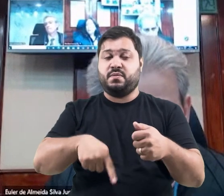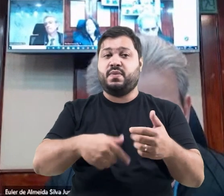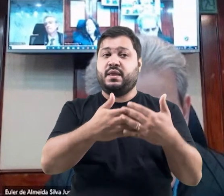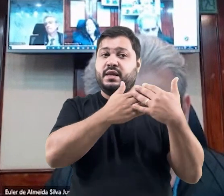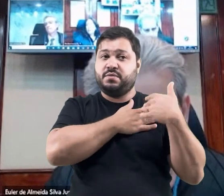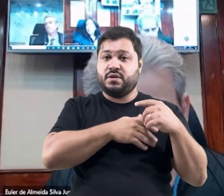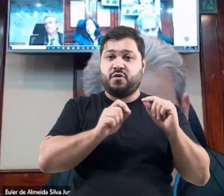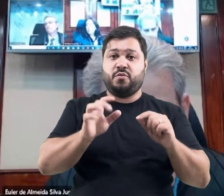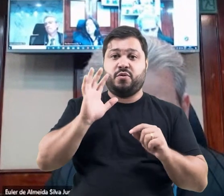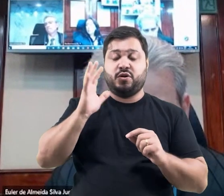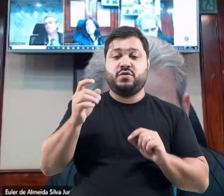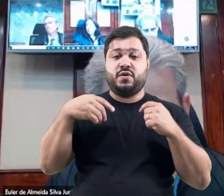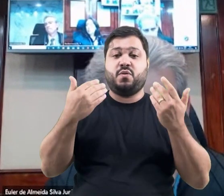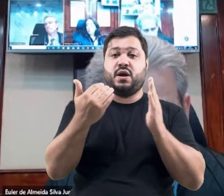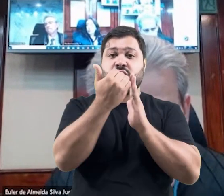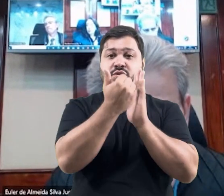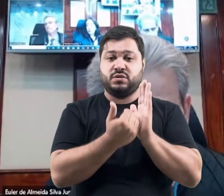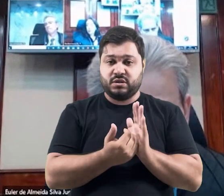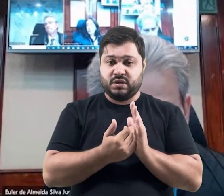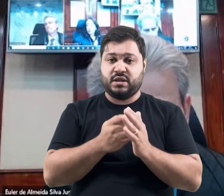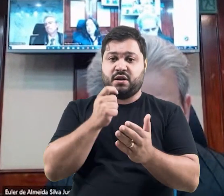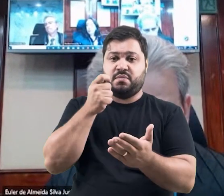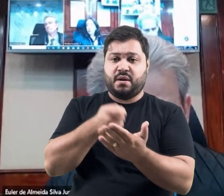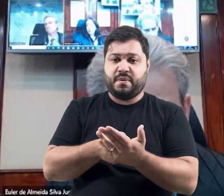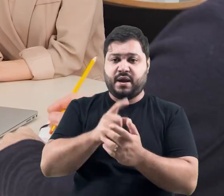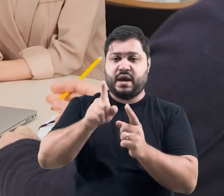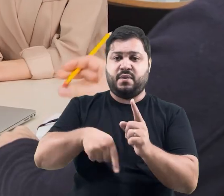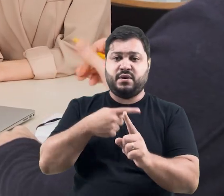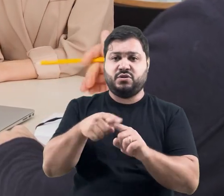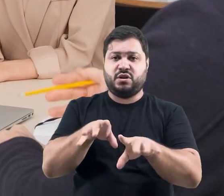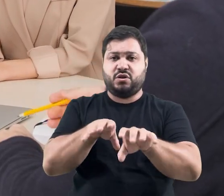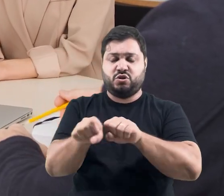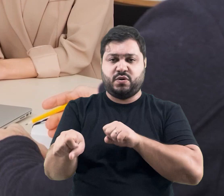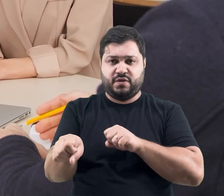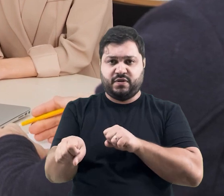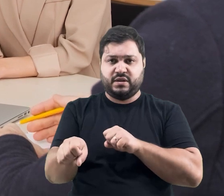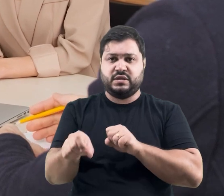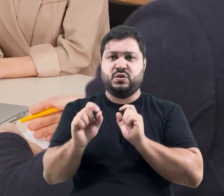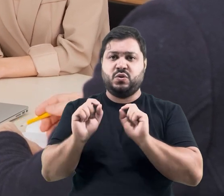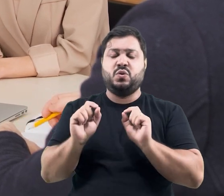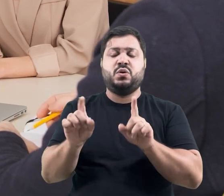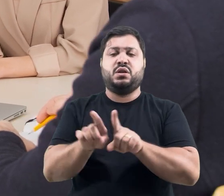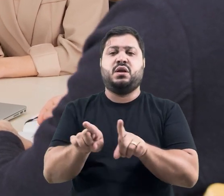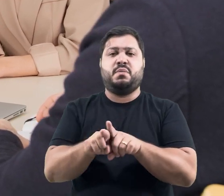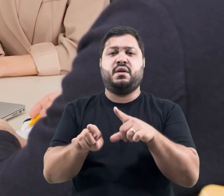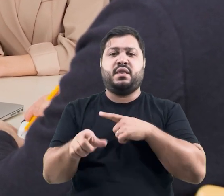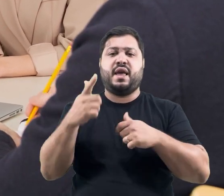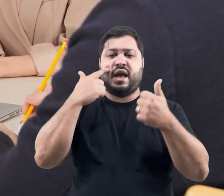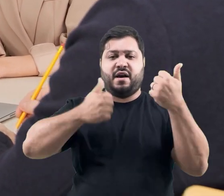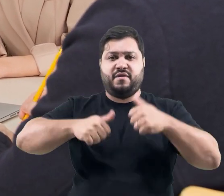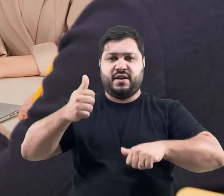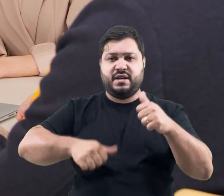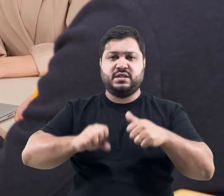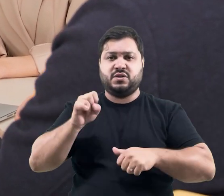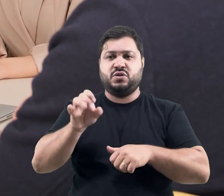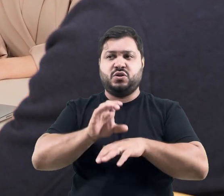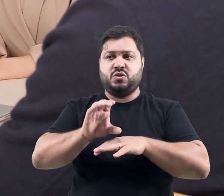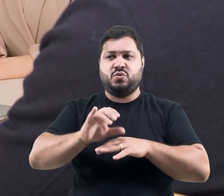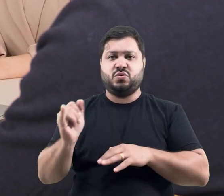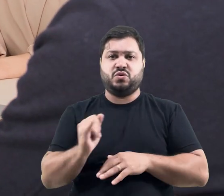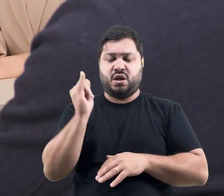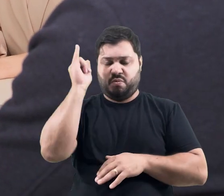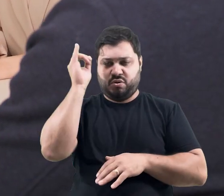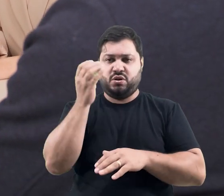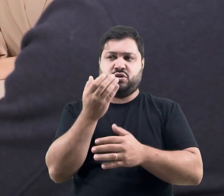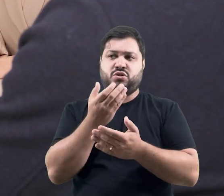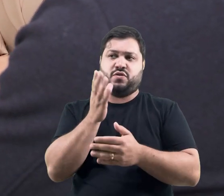a administração é responsável por definir os critérios para pagar o adicional de qualificação, o que inclui a avaliação da